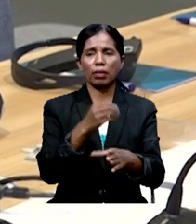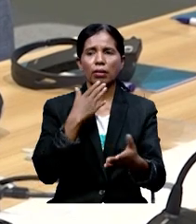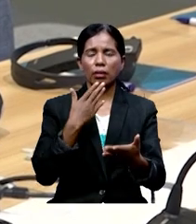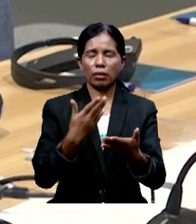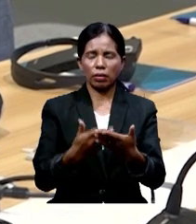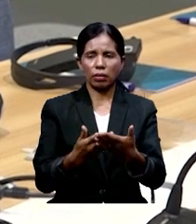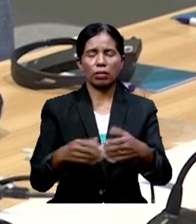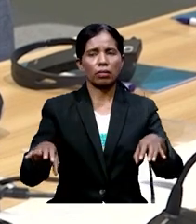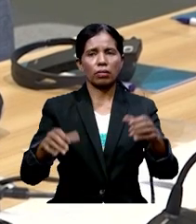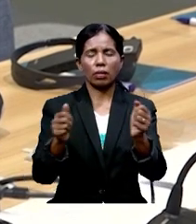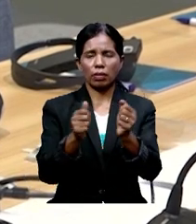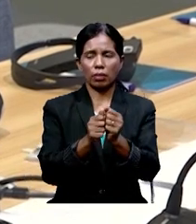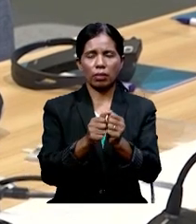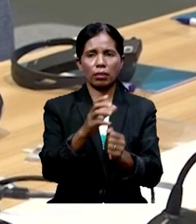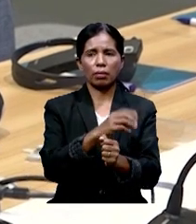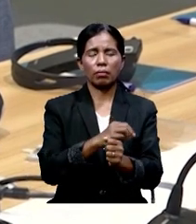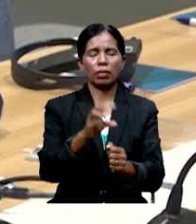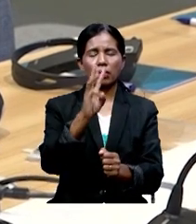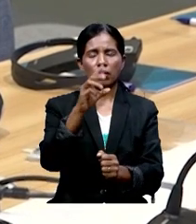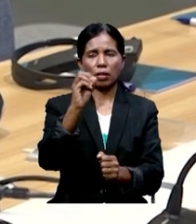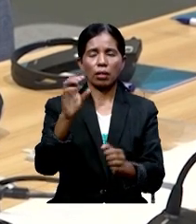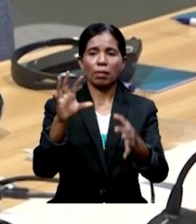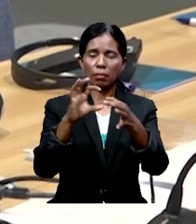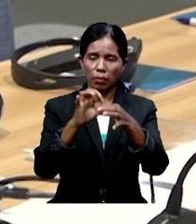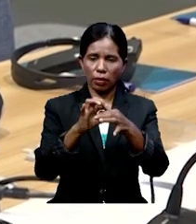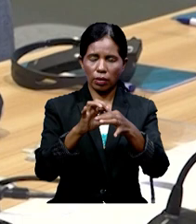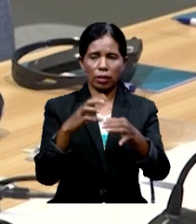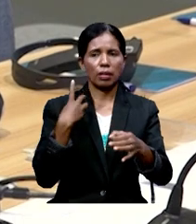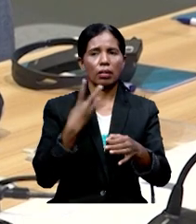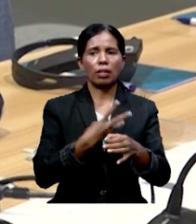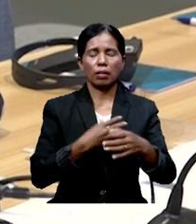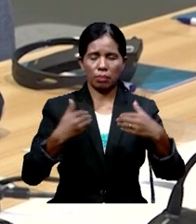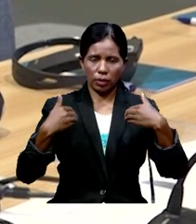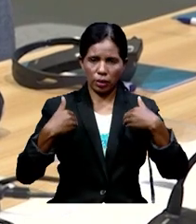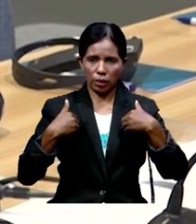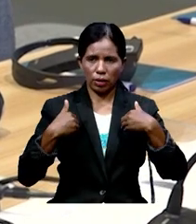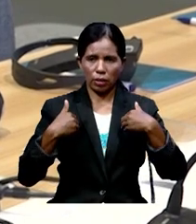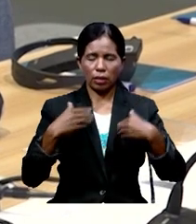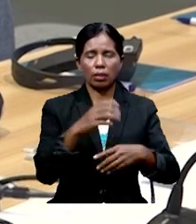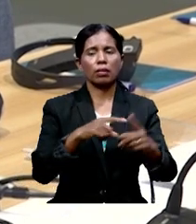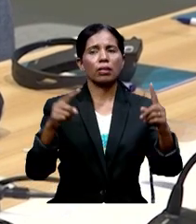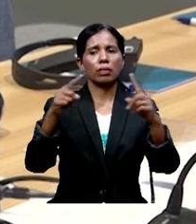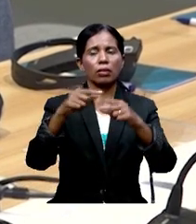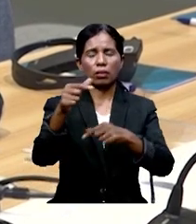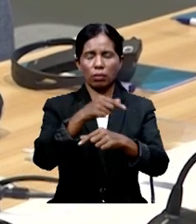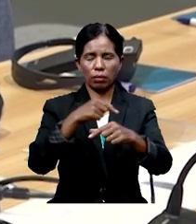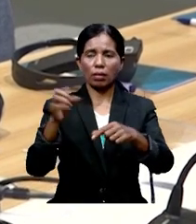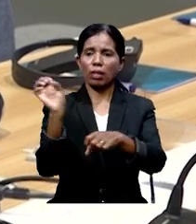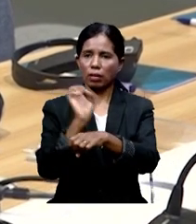system, and the WTO membership will help its better integration into the global economy.